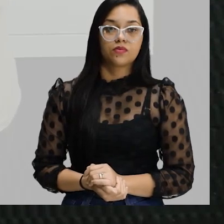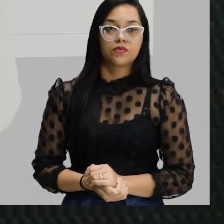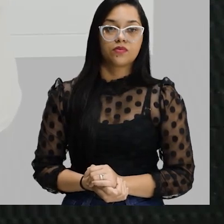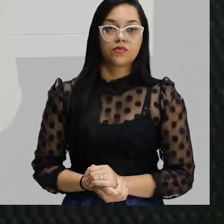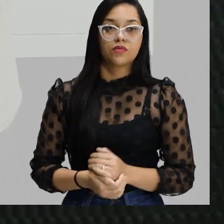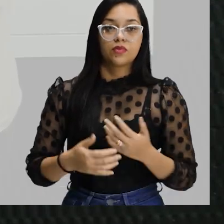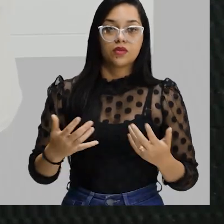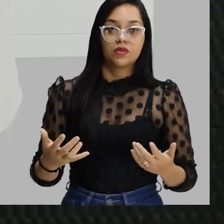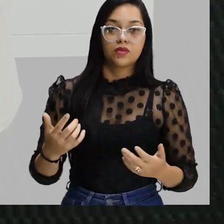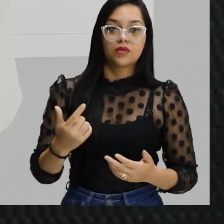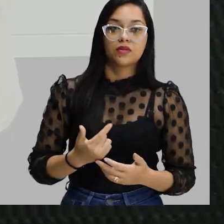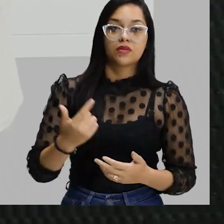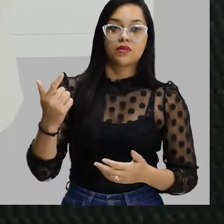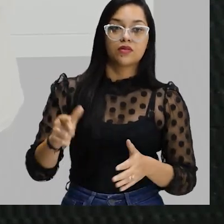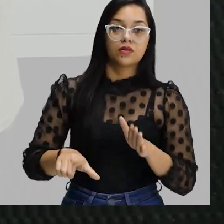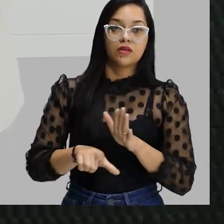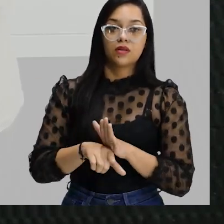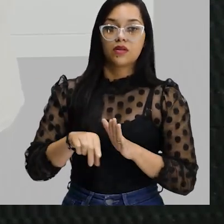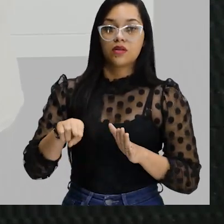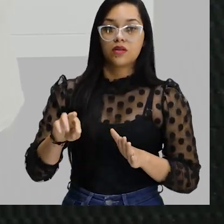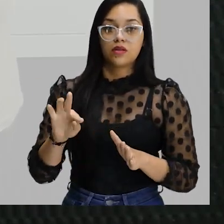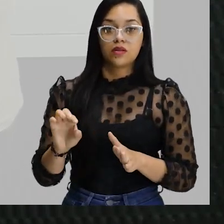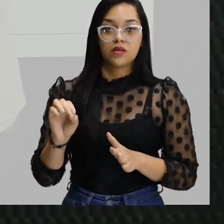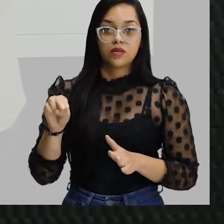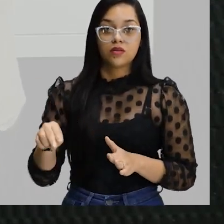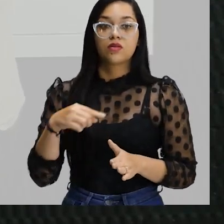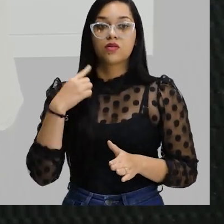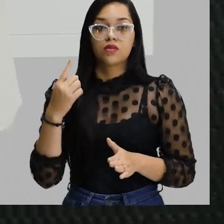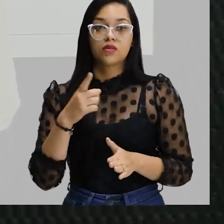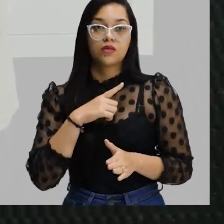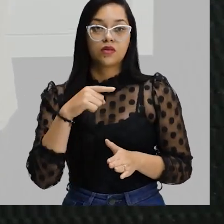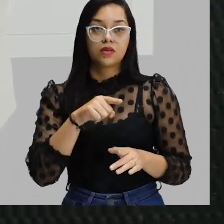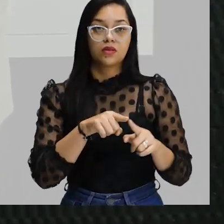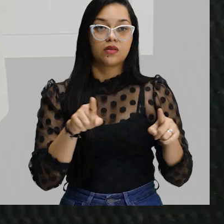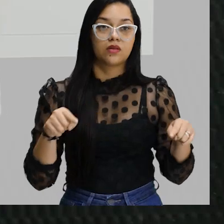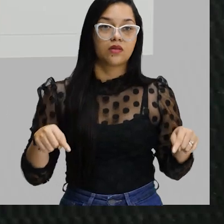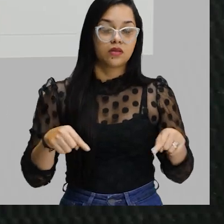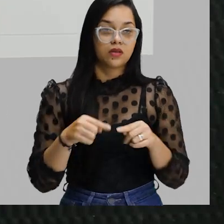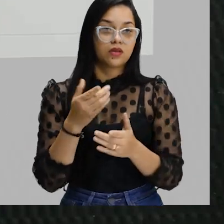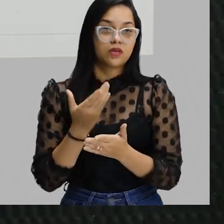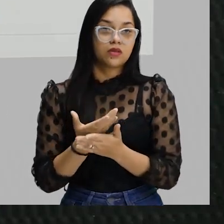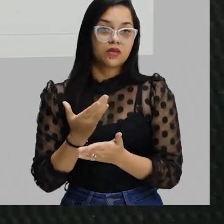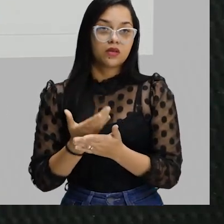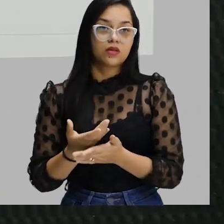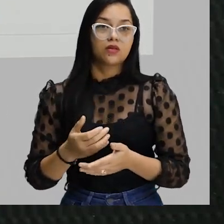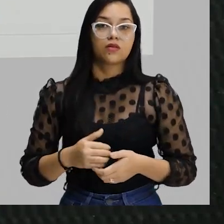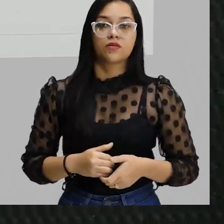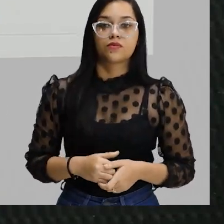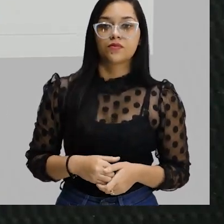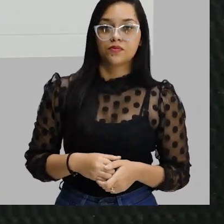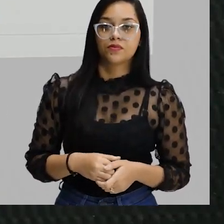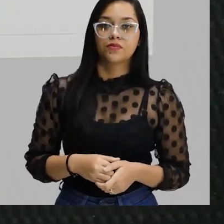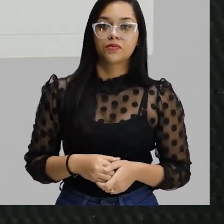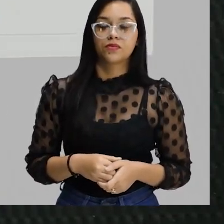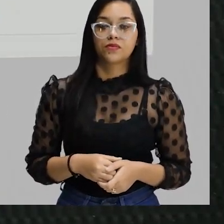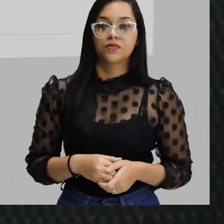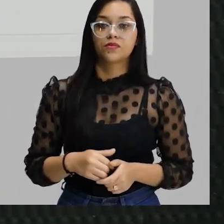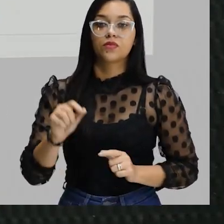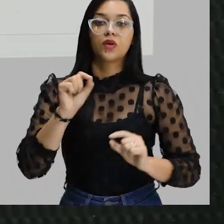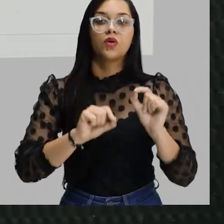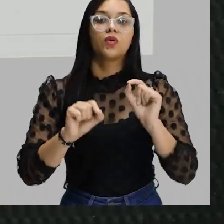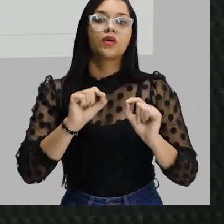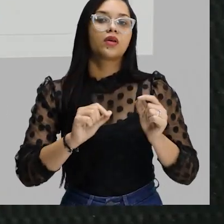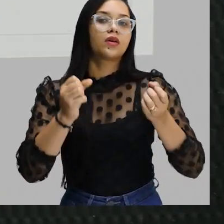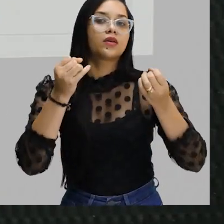então na nossa segunda lei de Newton, que nós trabalhamos aqui na sala de aula, né? Tá ok? Ela diz